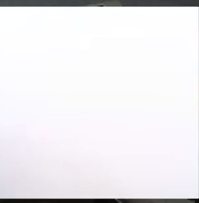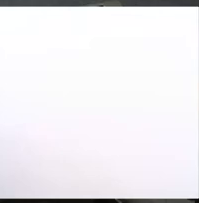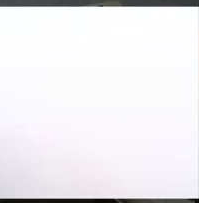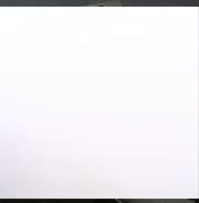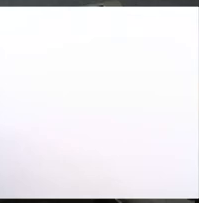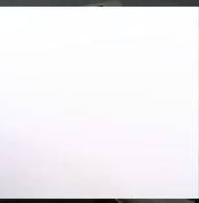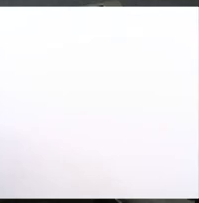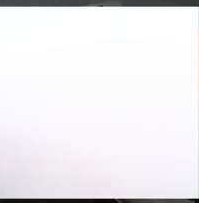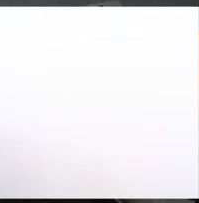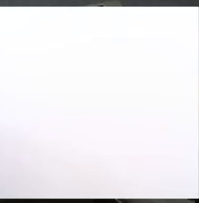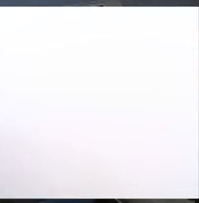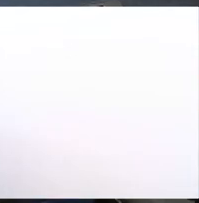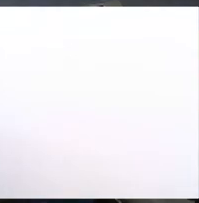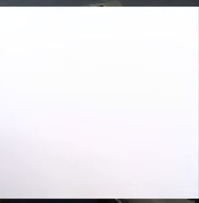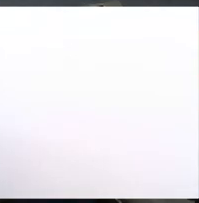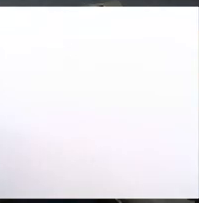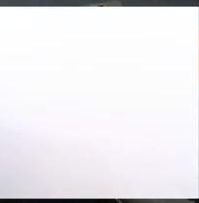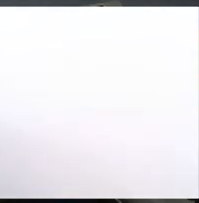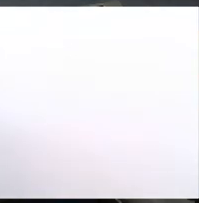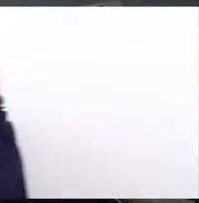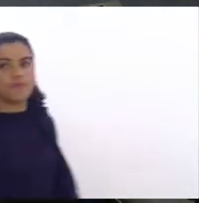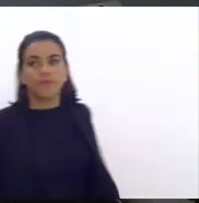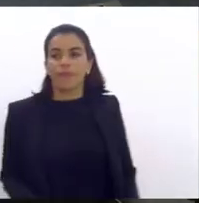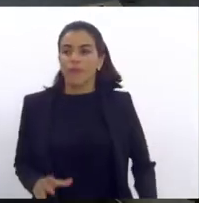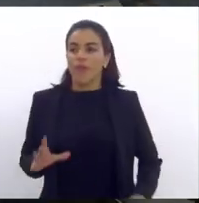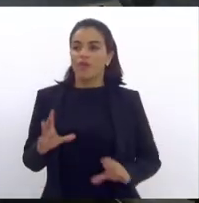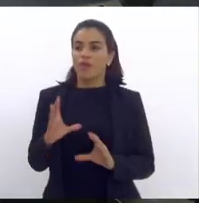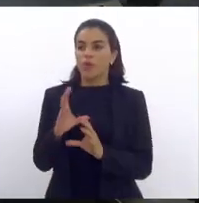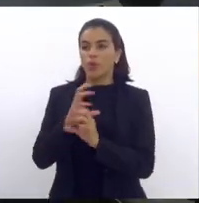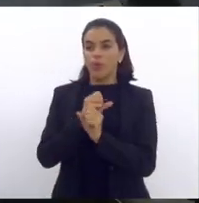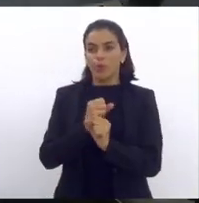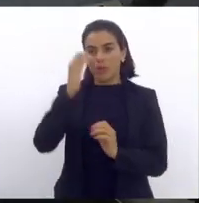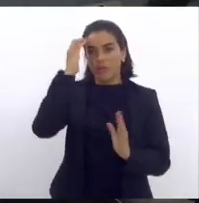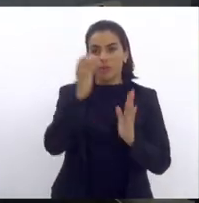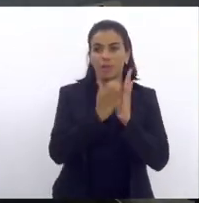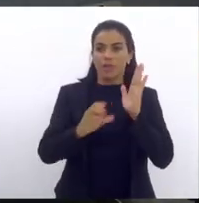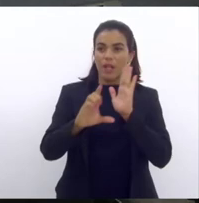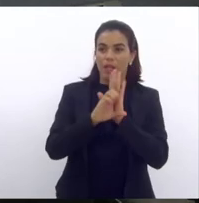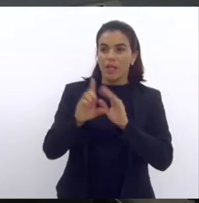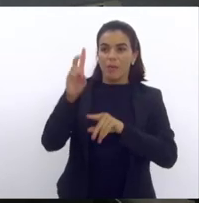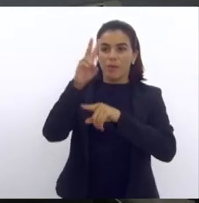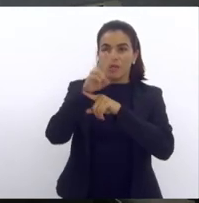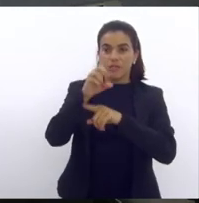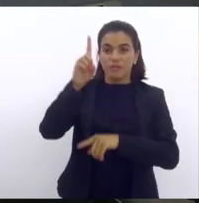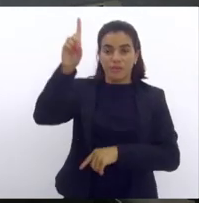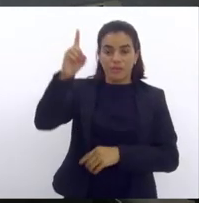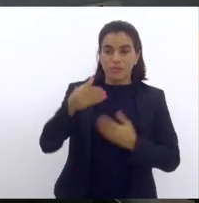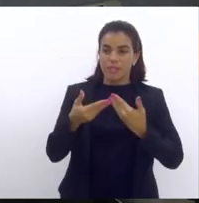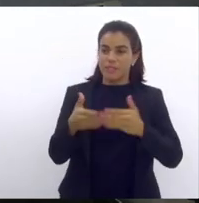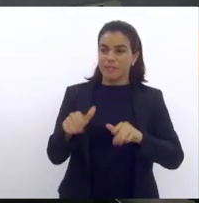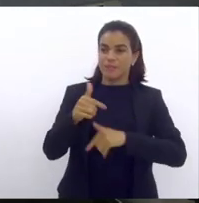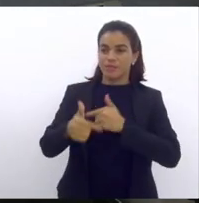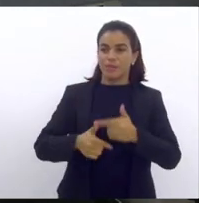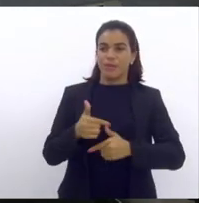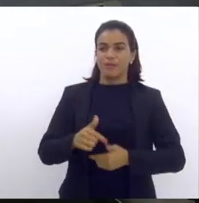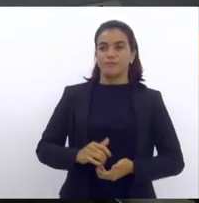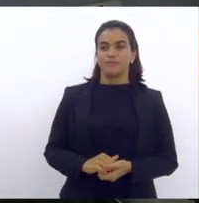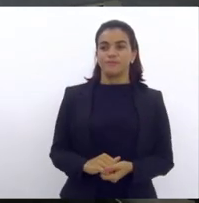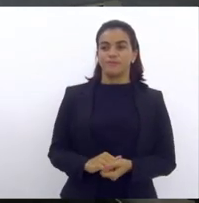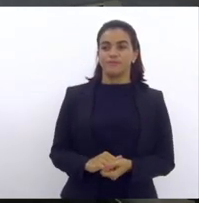Havendo número legal e sobre a proteção de Deus, iniciamos o nosso trabalho.